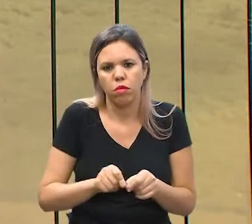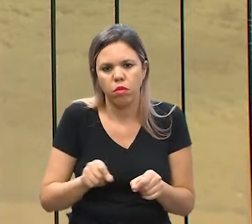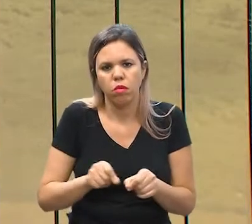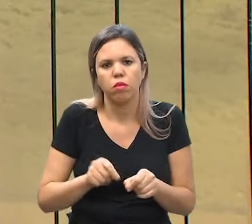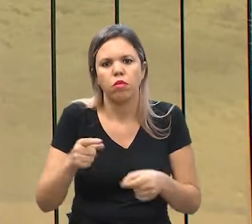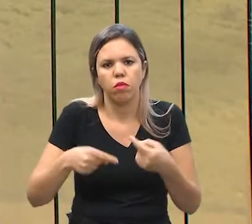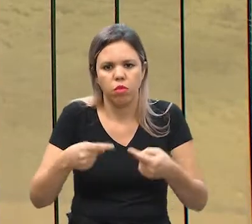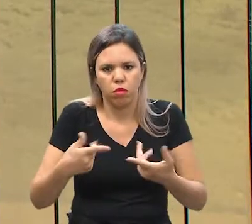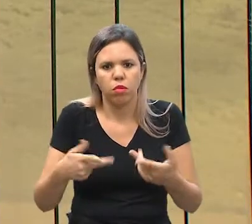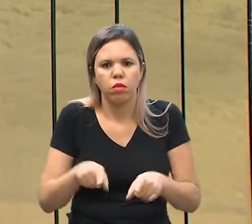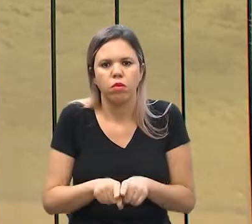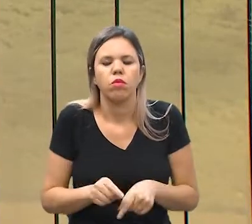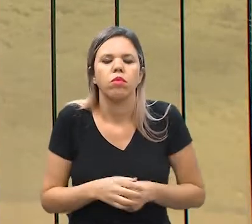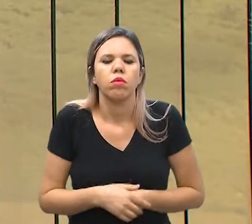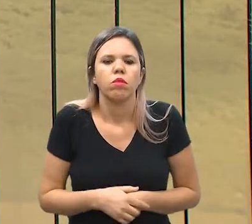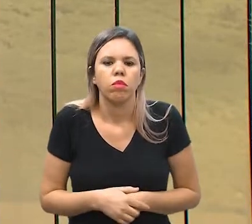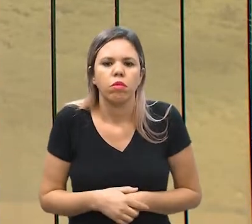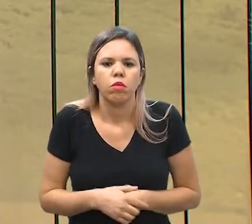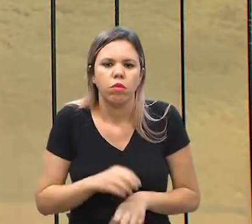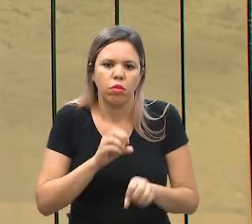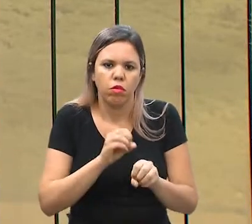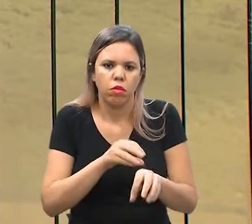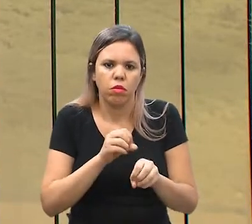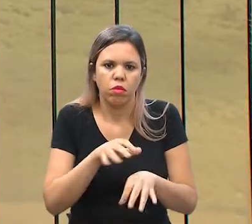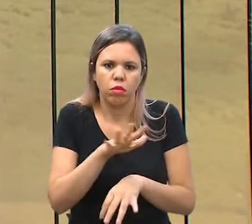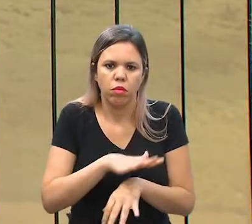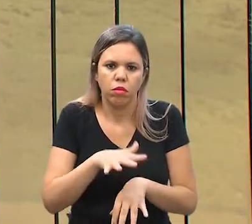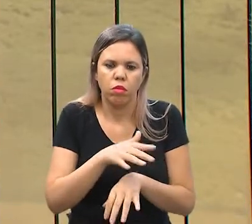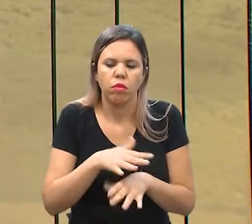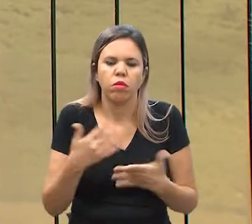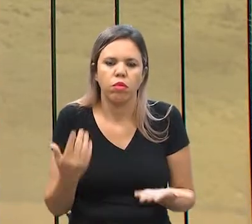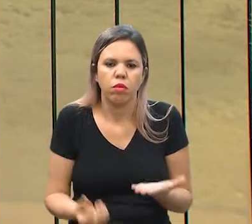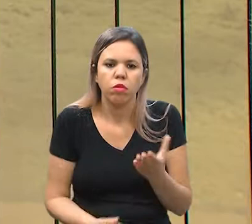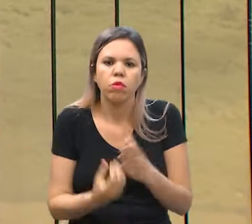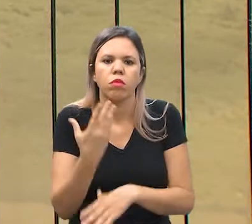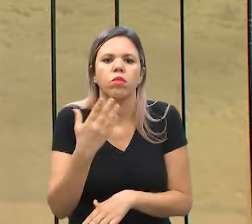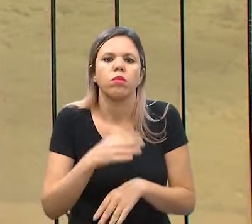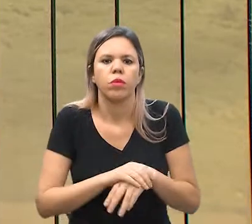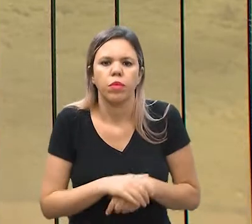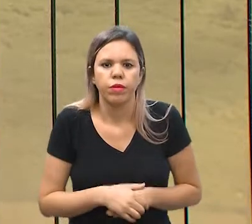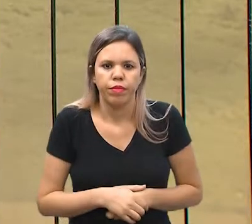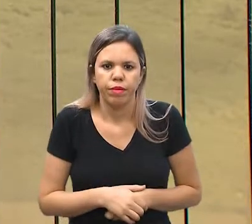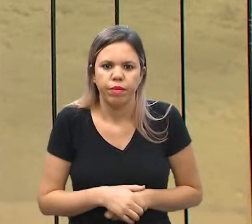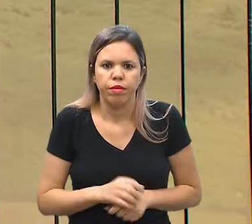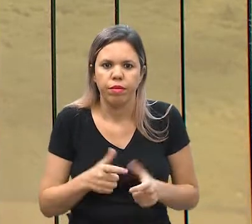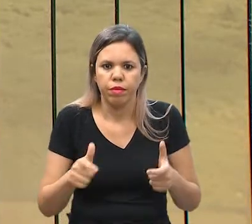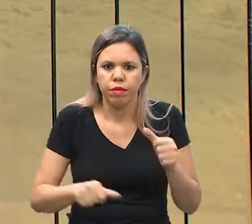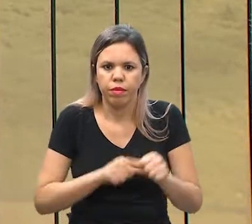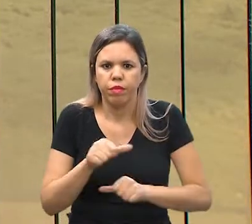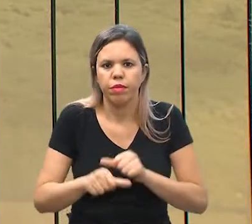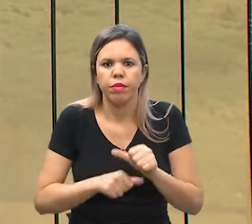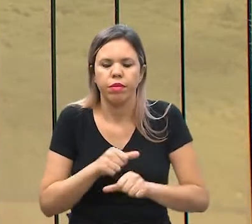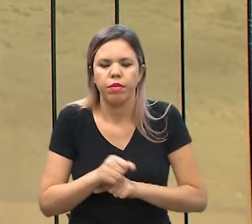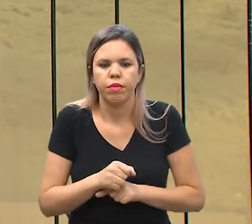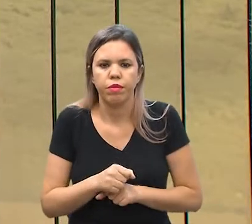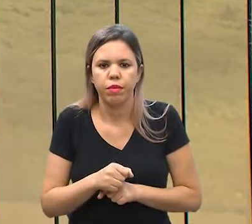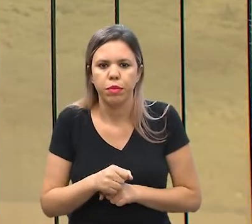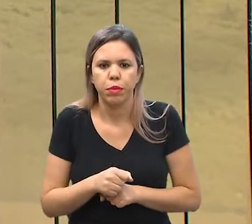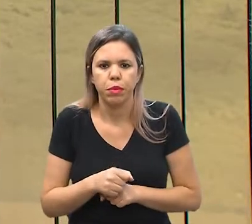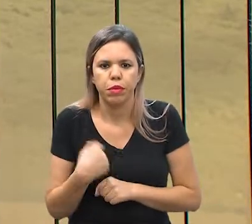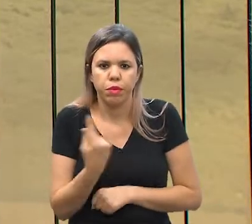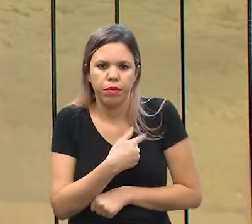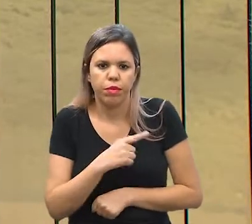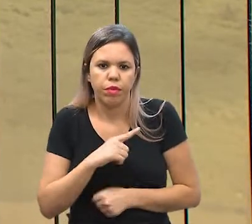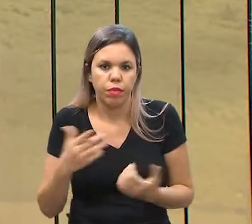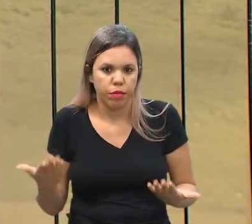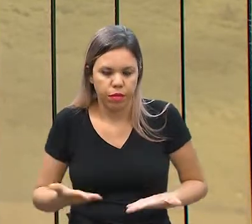que fazem esse debate também. E a educação, onde ele surge, né? Ela é a grande transformadora do